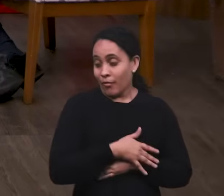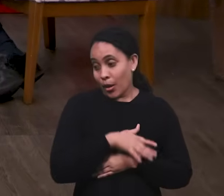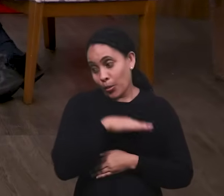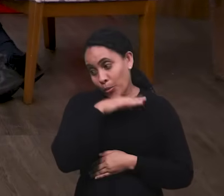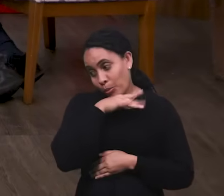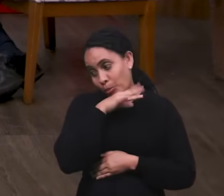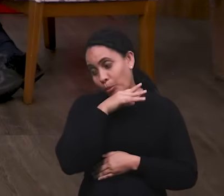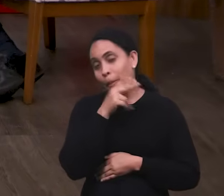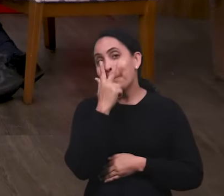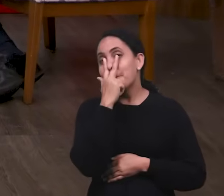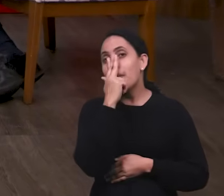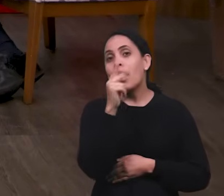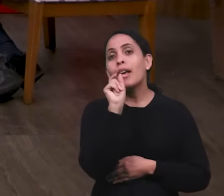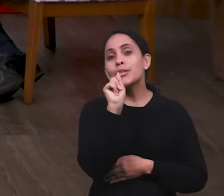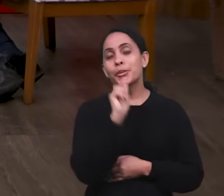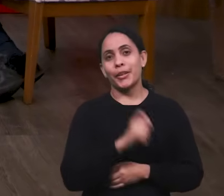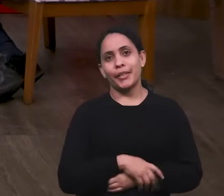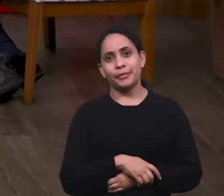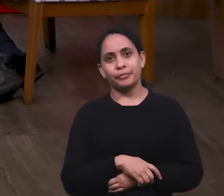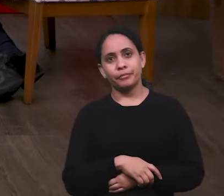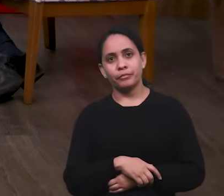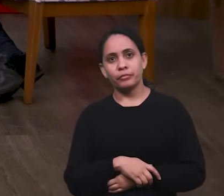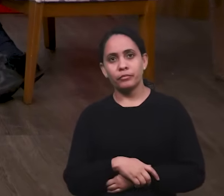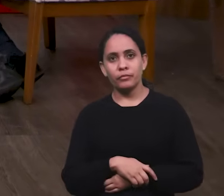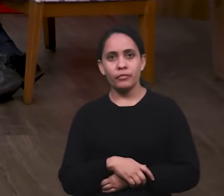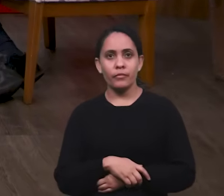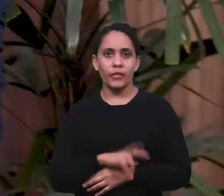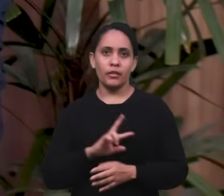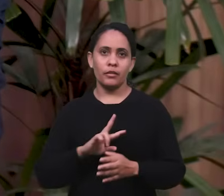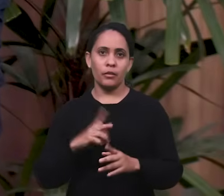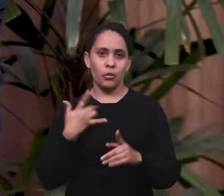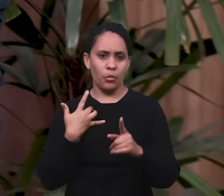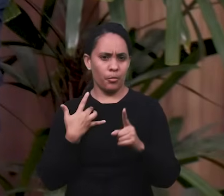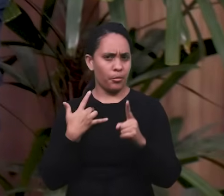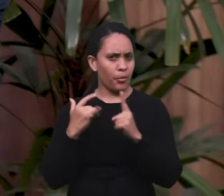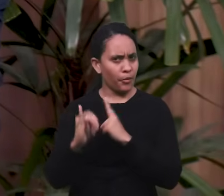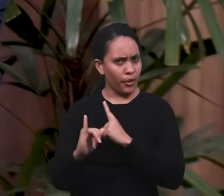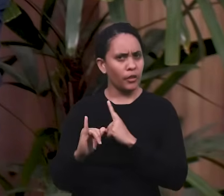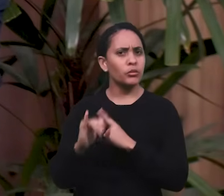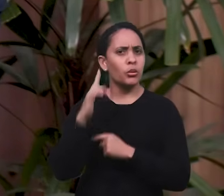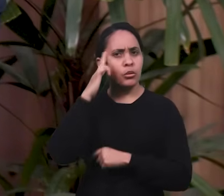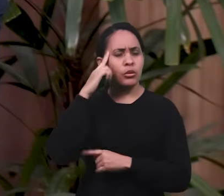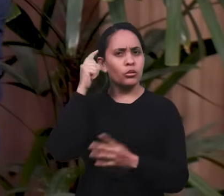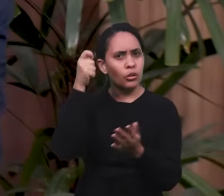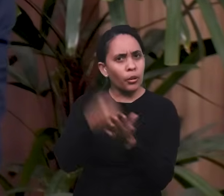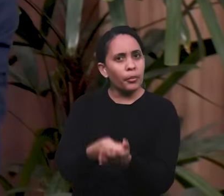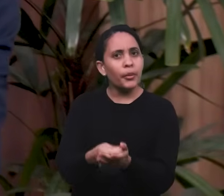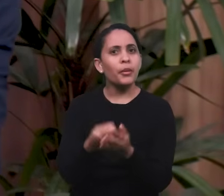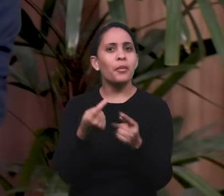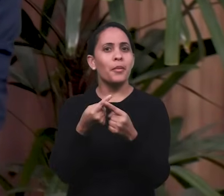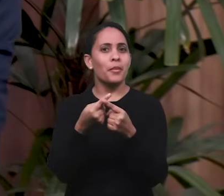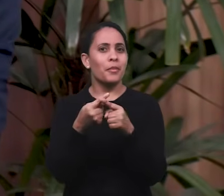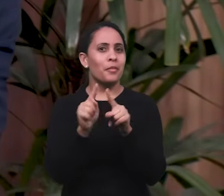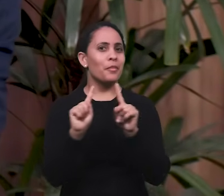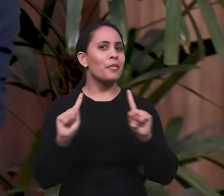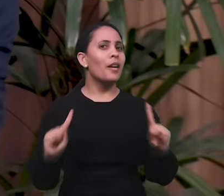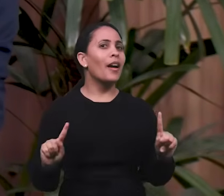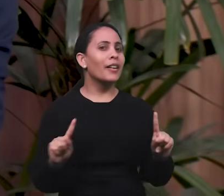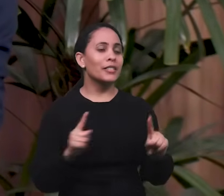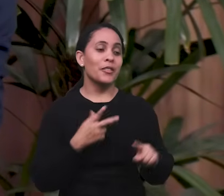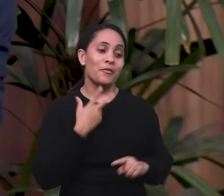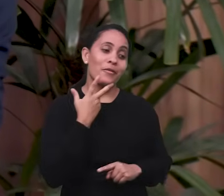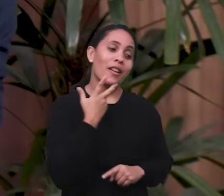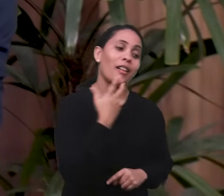bom. A impressão é que, no sentido profético, o sonho se cumpriu na íntegra. Exato. Mas